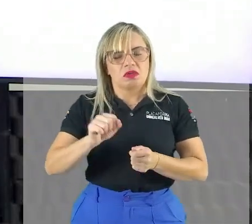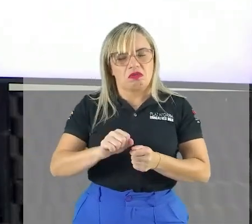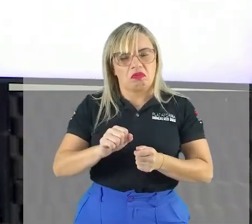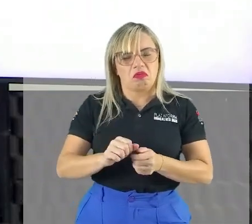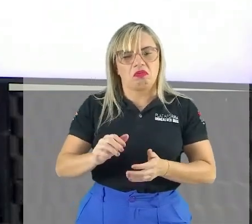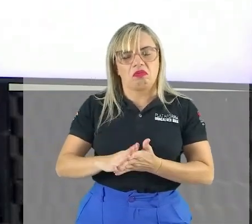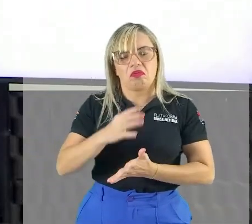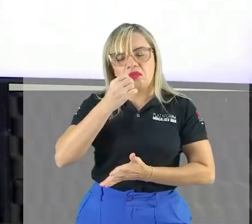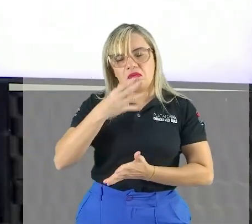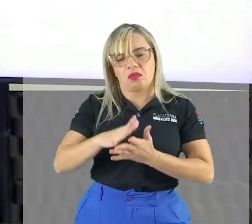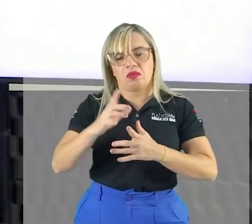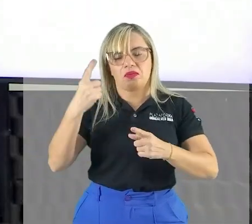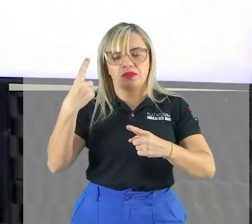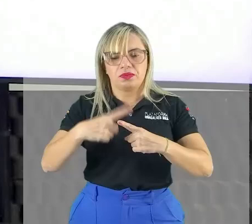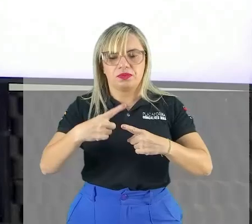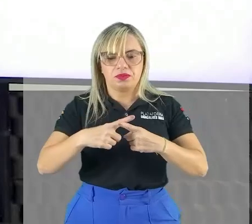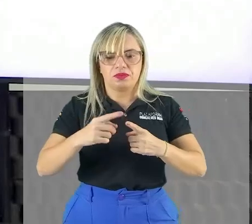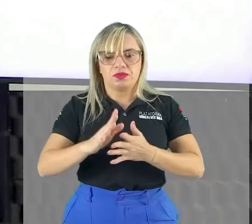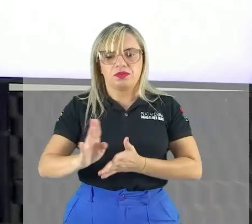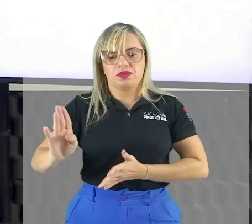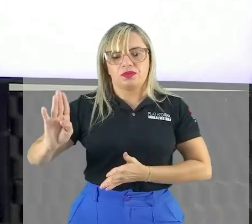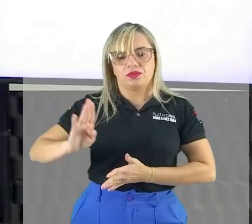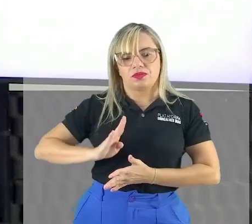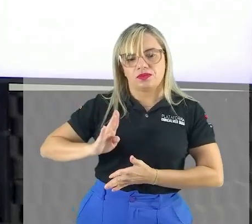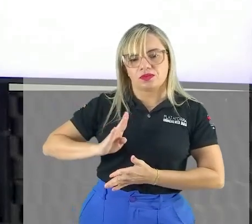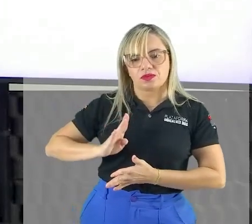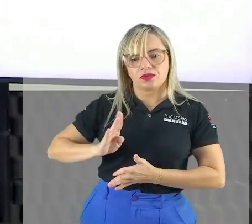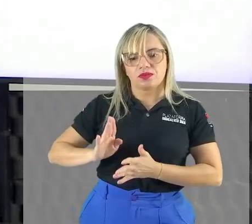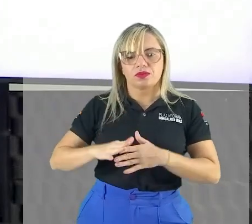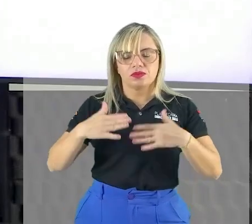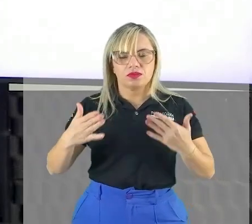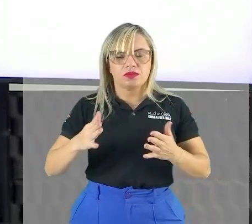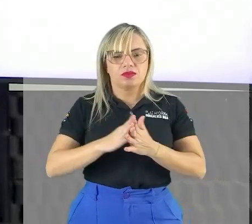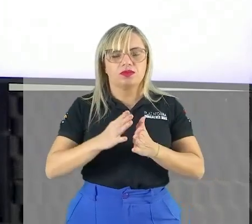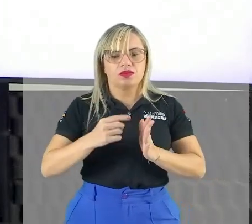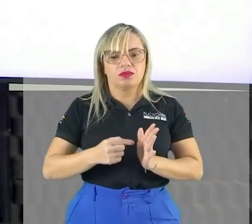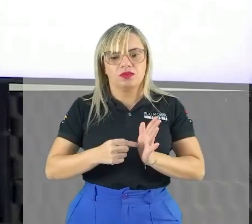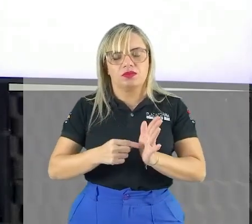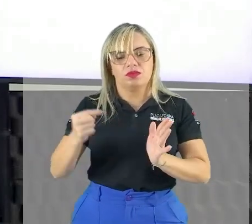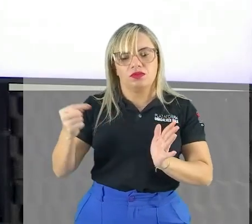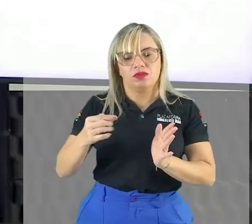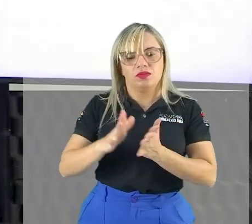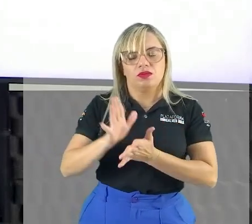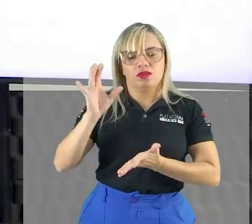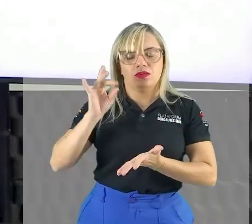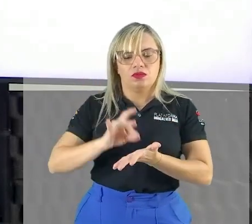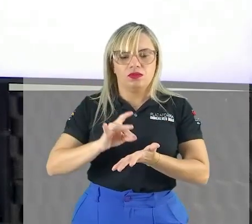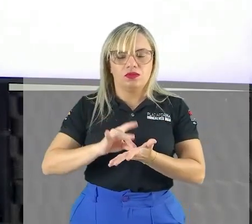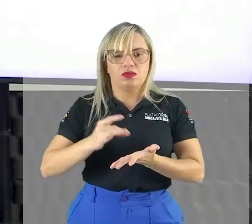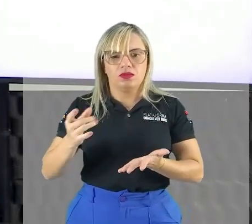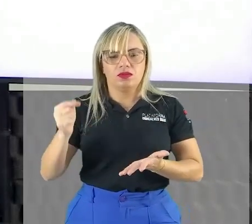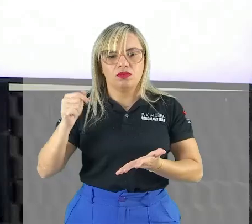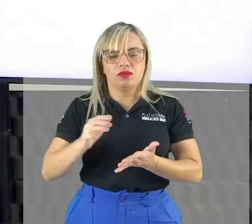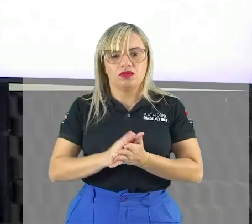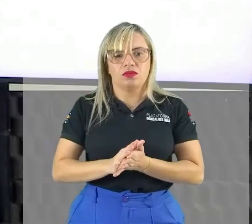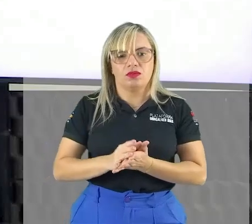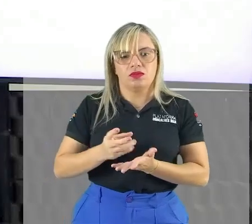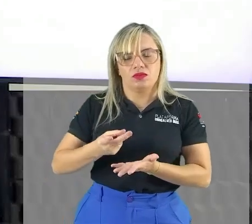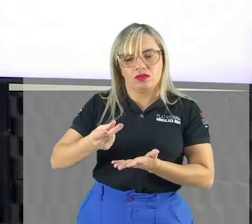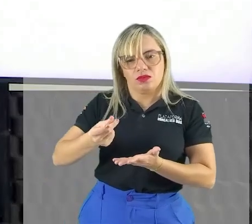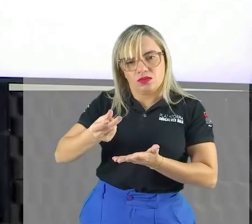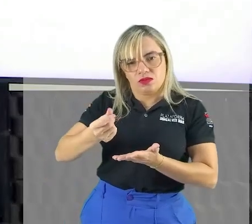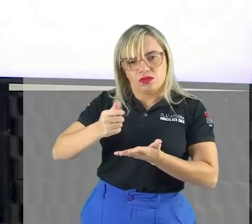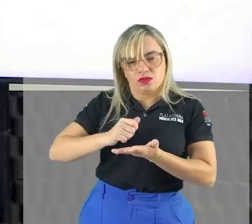quê, gente? Porque coloca a burguesia. A burguesia, ela vai ser, de fato, o dos